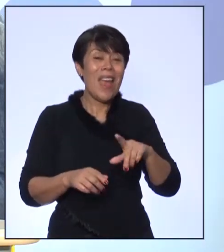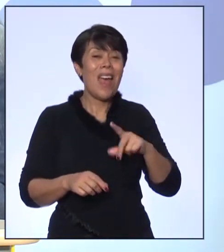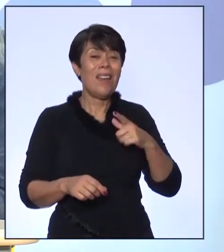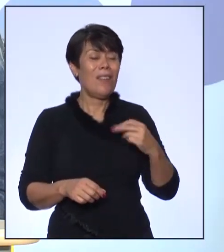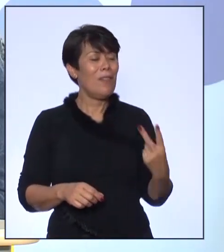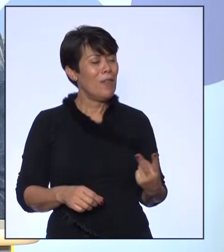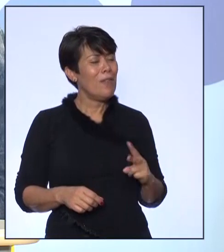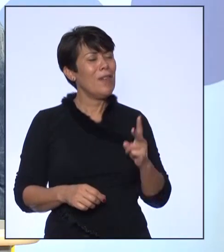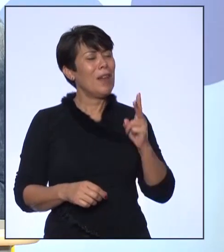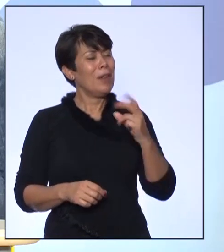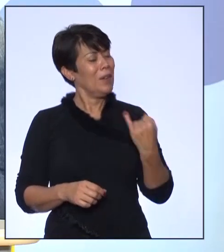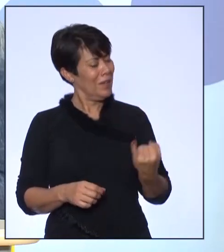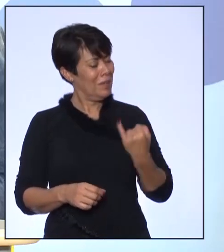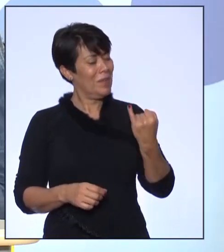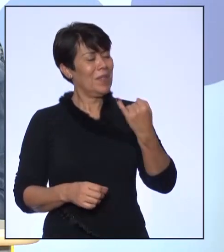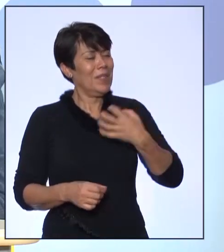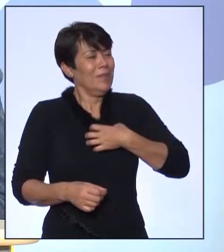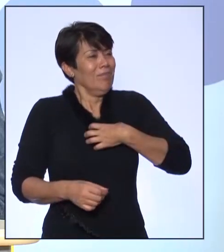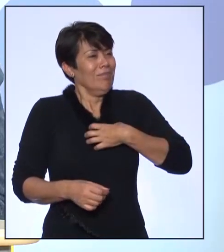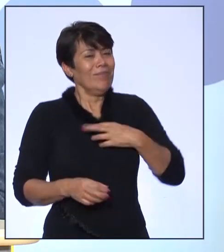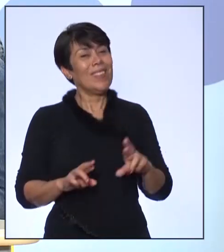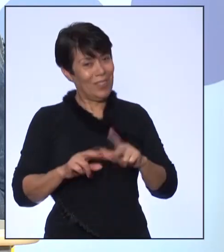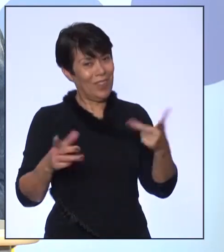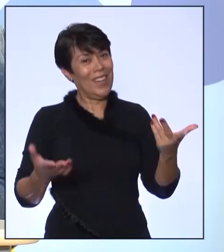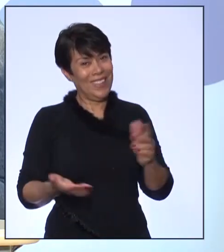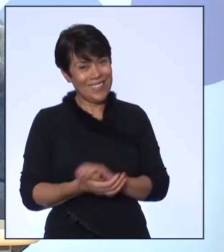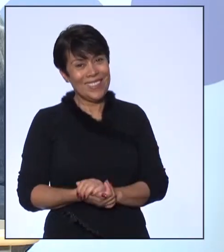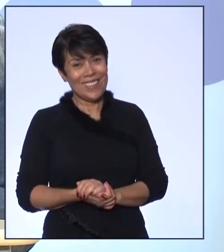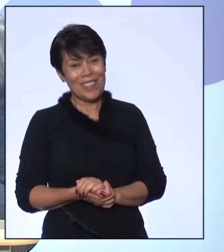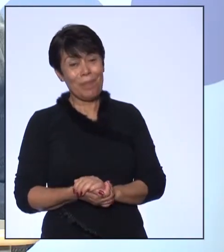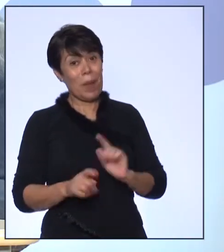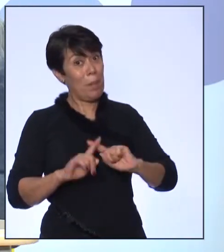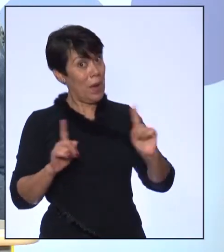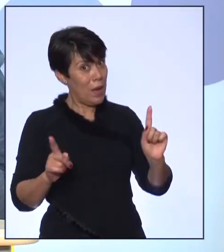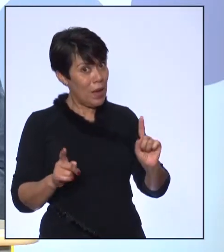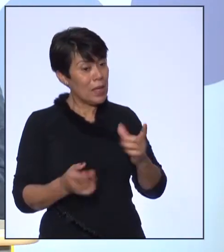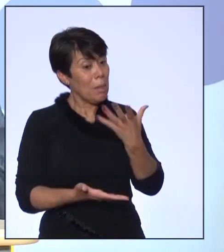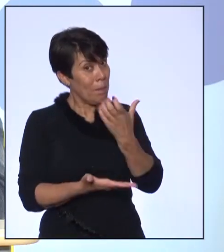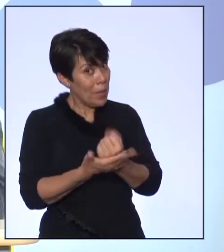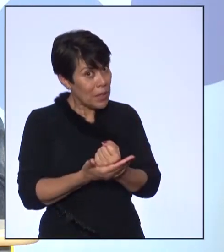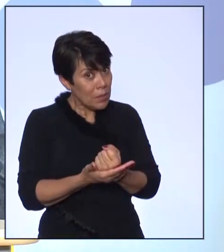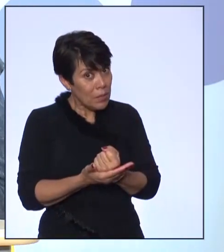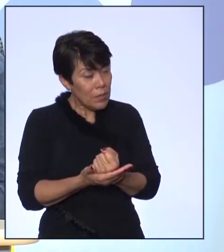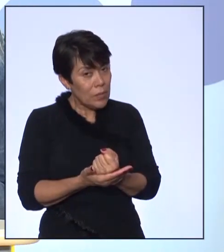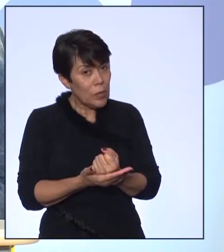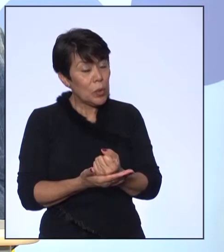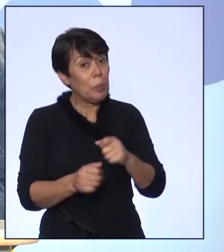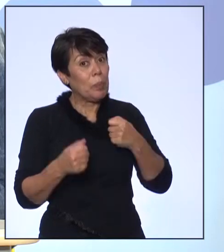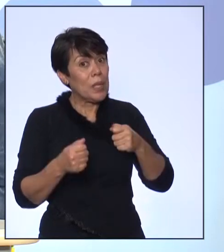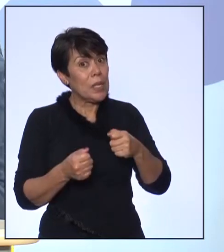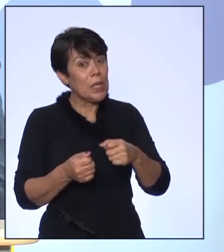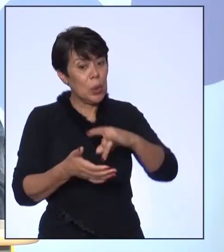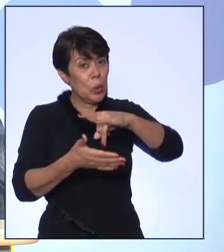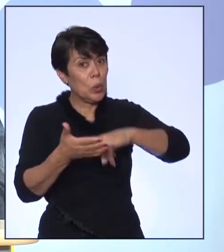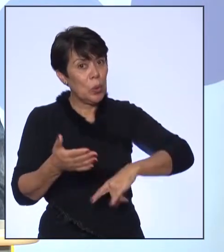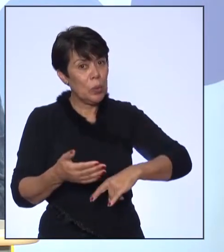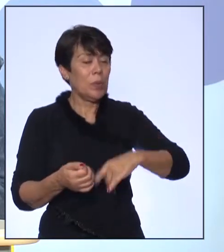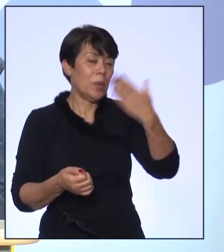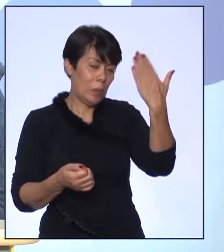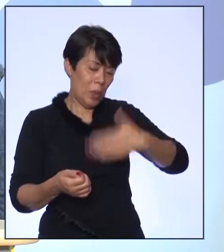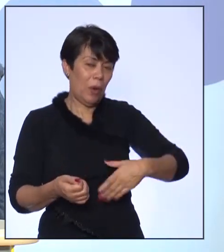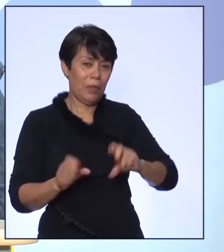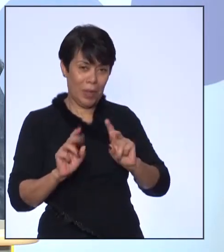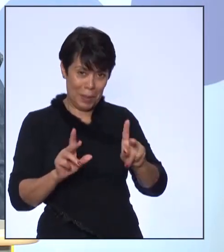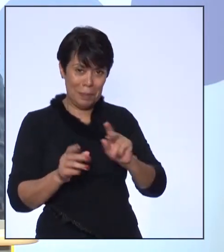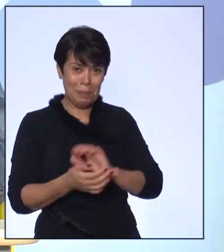valor sentimental, né, um valor diferenciado. Mas, para ser considerado patrimônio histórico, né, ela deve ter sido tombada pelo IPHAN.